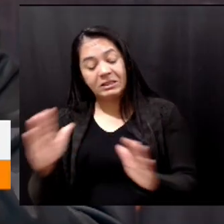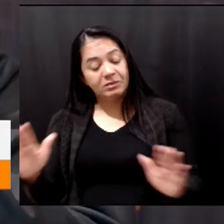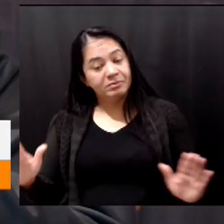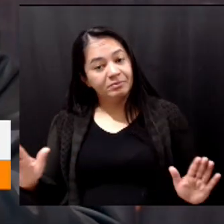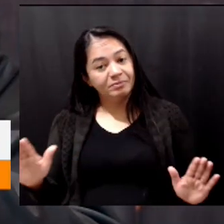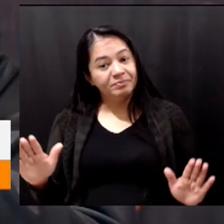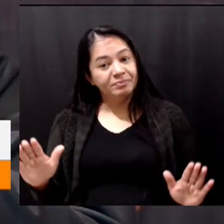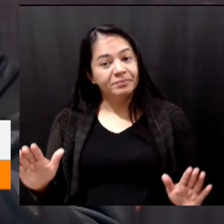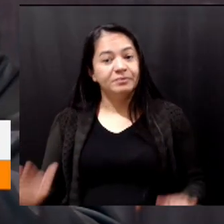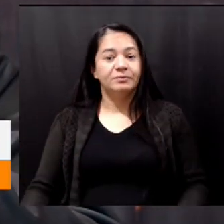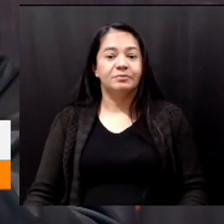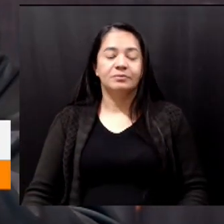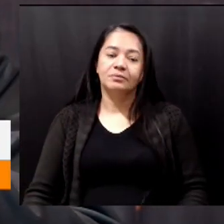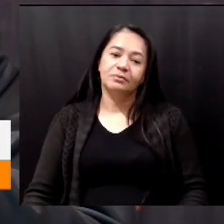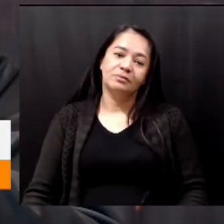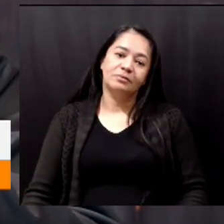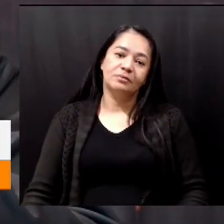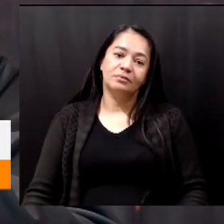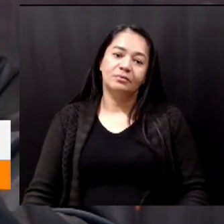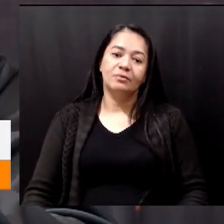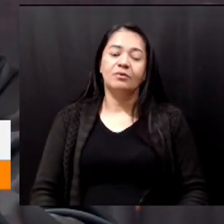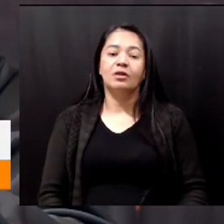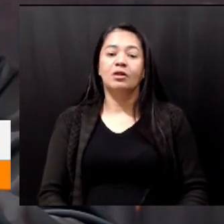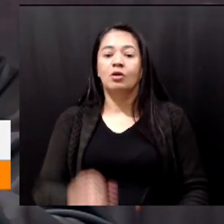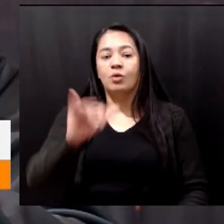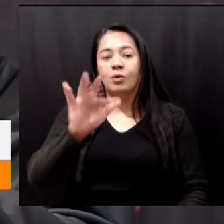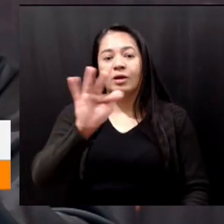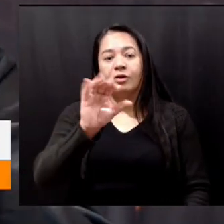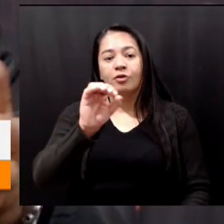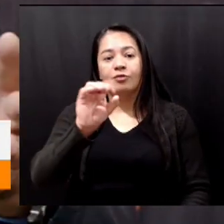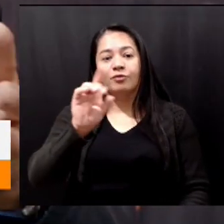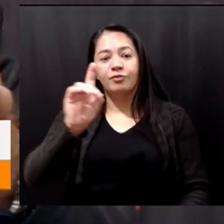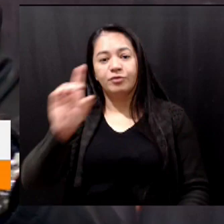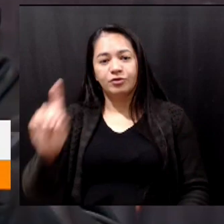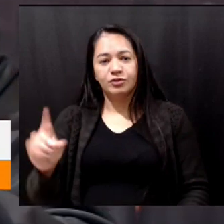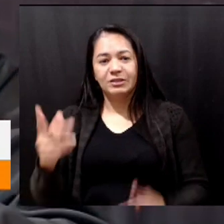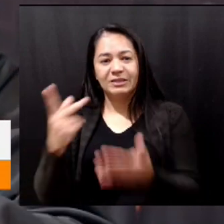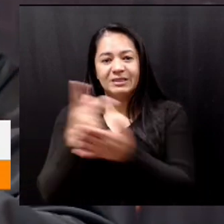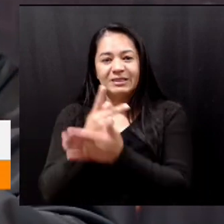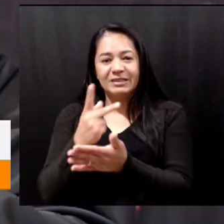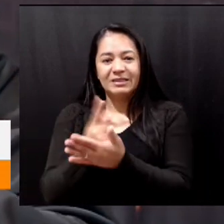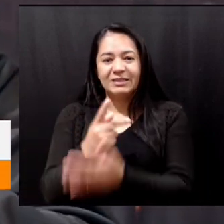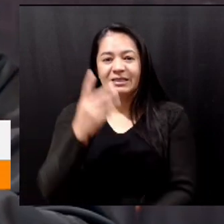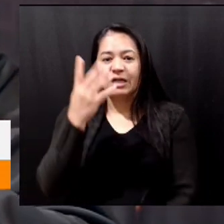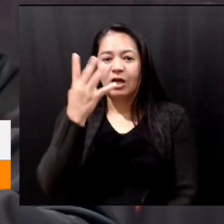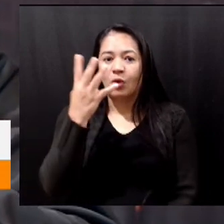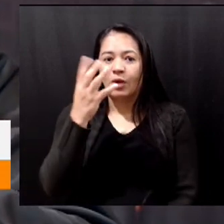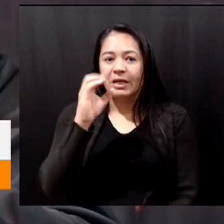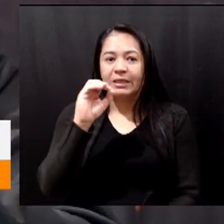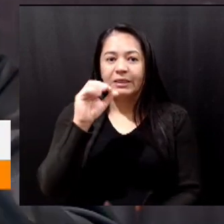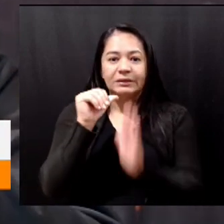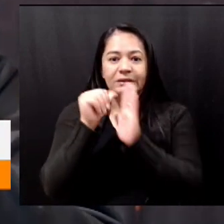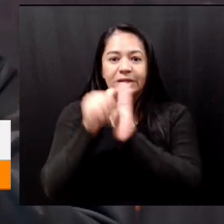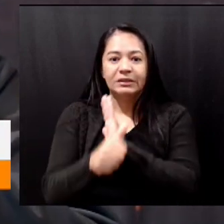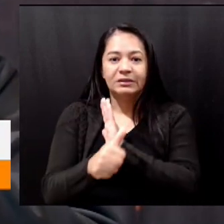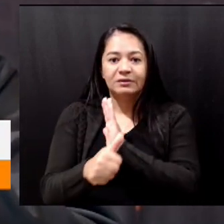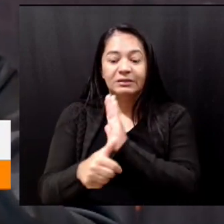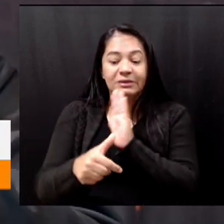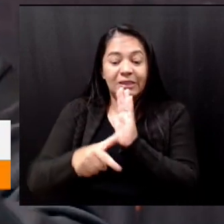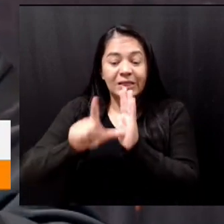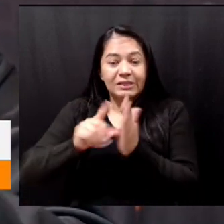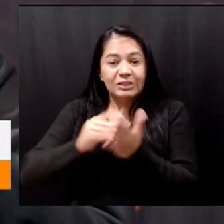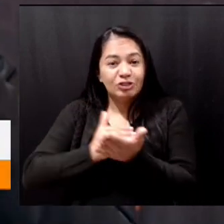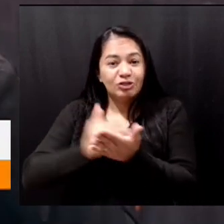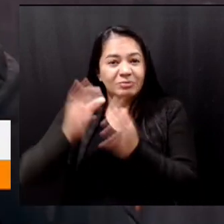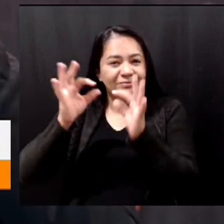Os founders do iFood erraram 30, 40 vezes antes de acertar. Então, é porque